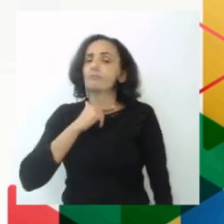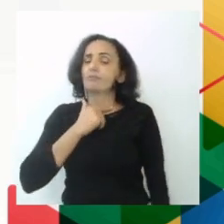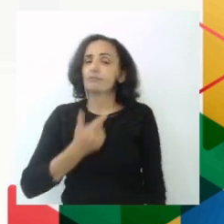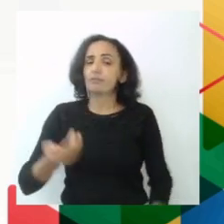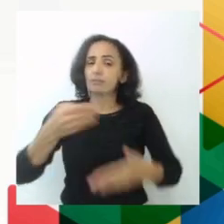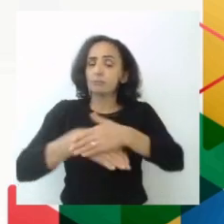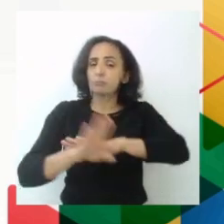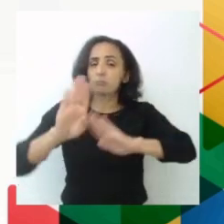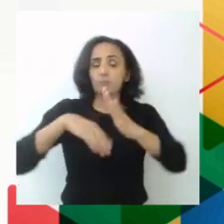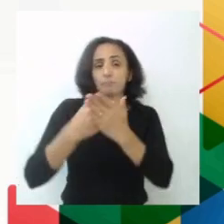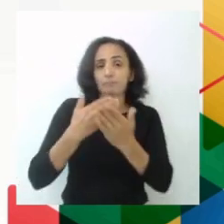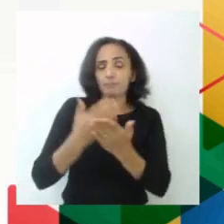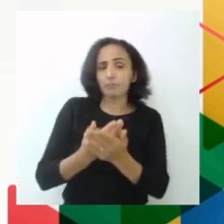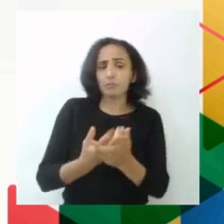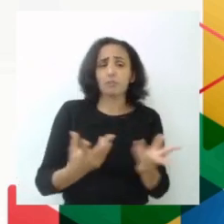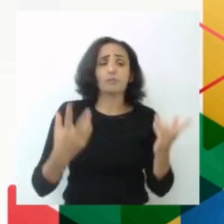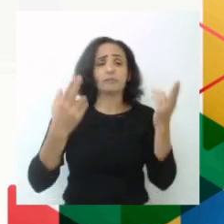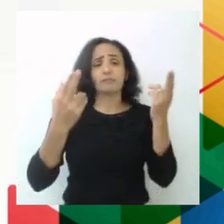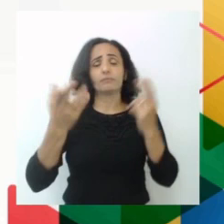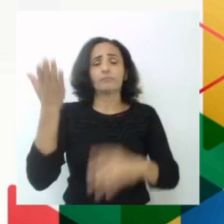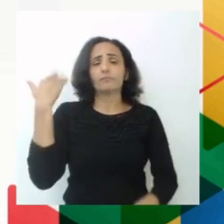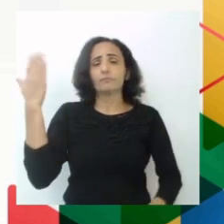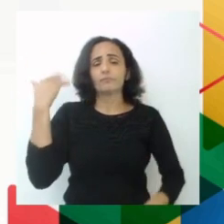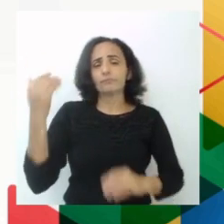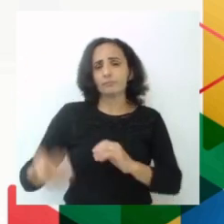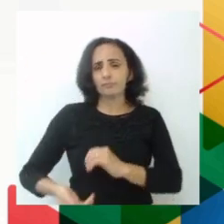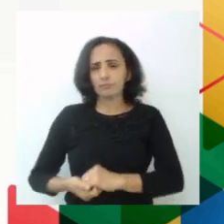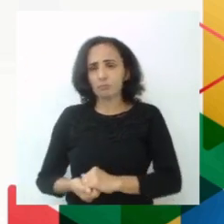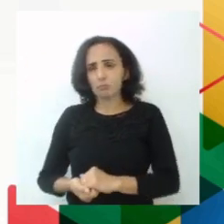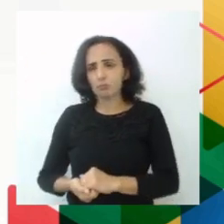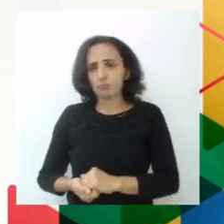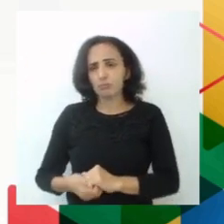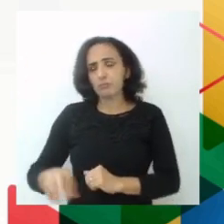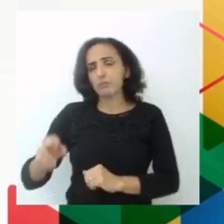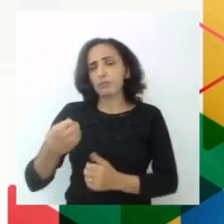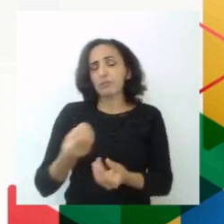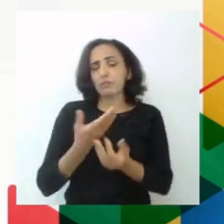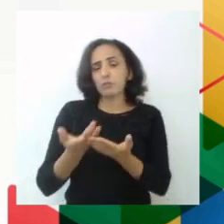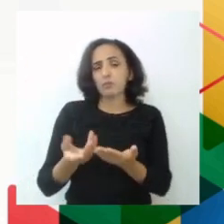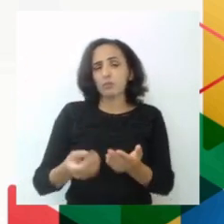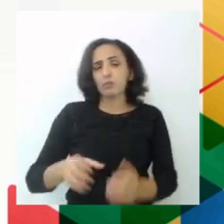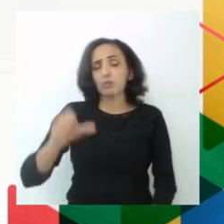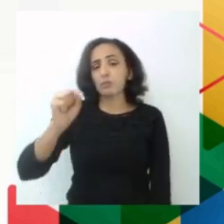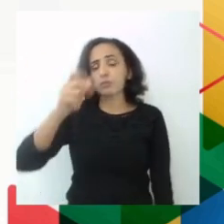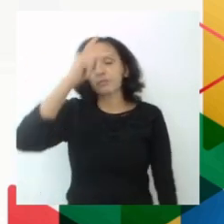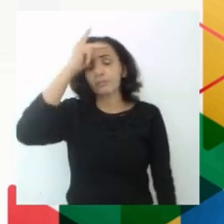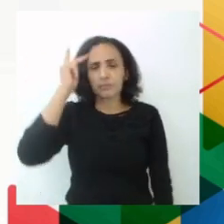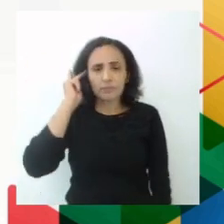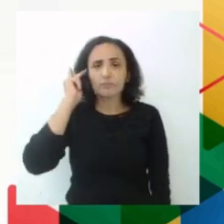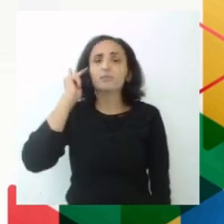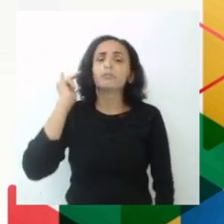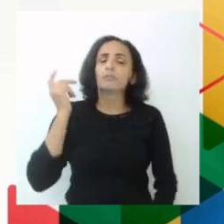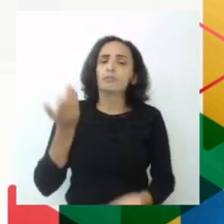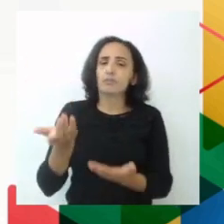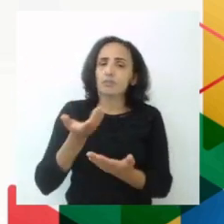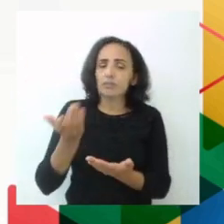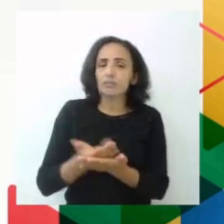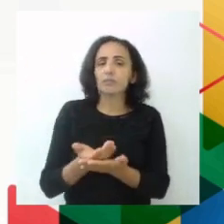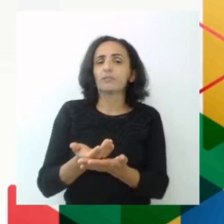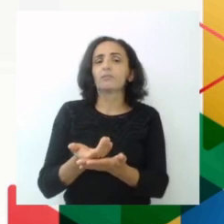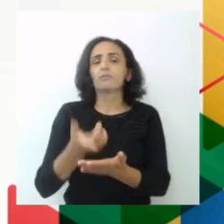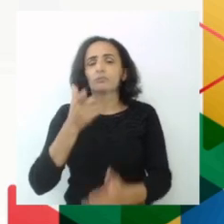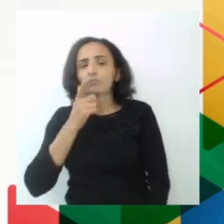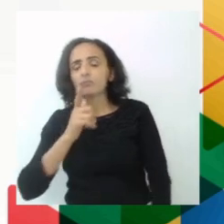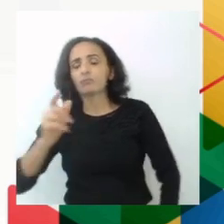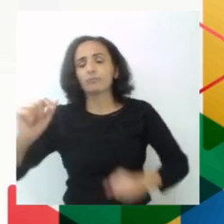escola? Mesmo esquema do anterior, não muda nada. A ideia é a mesma. Tem 8 pessoas brigando pelo cargo de diretor e só